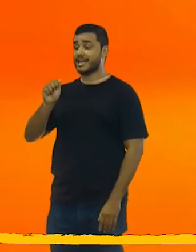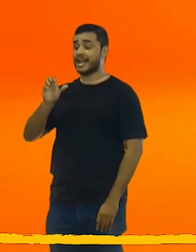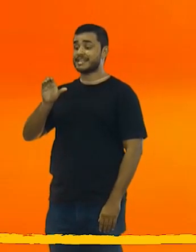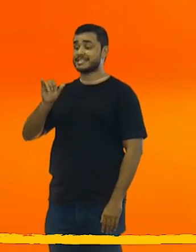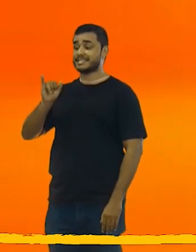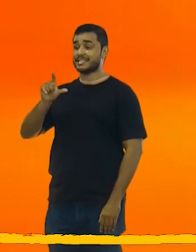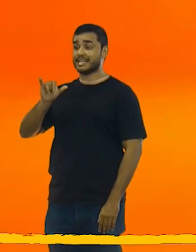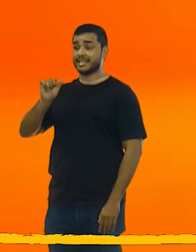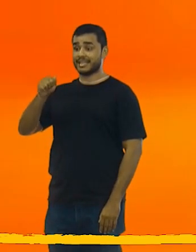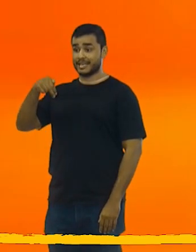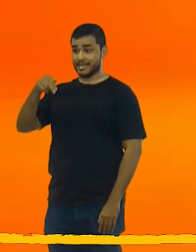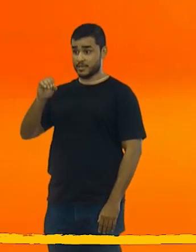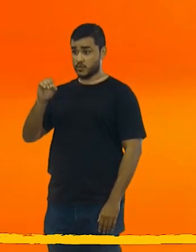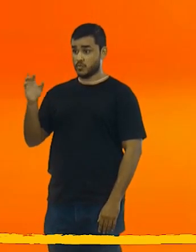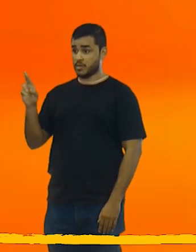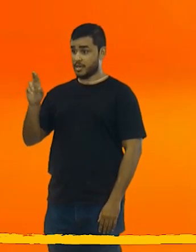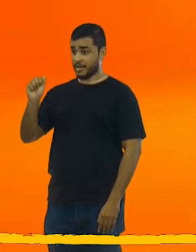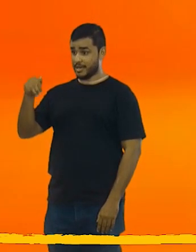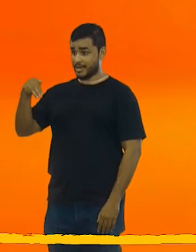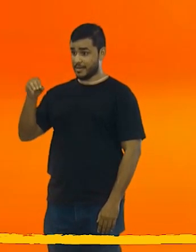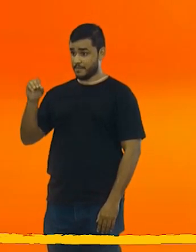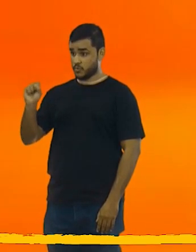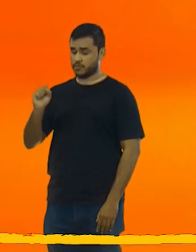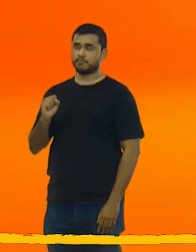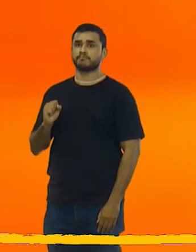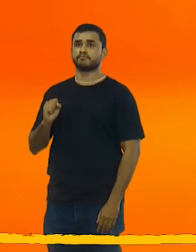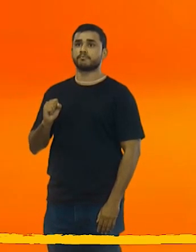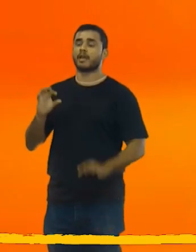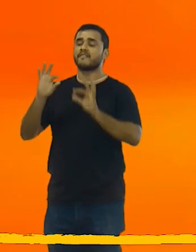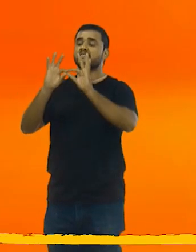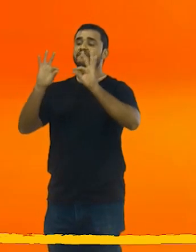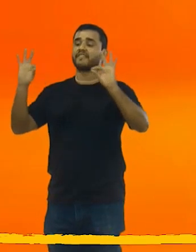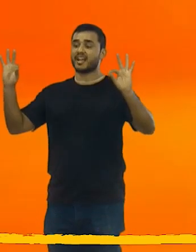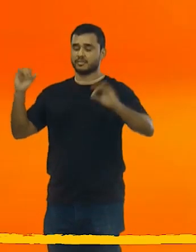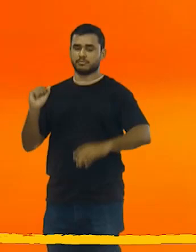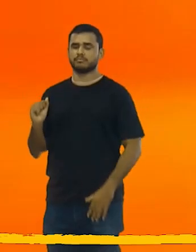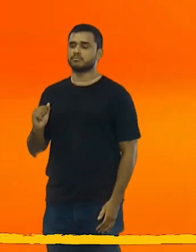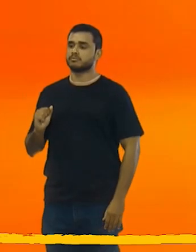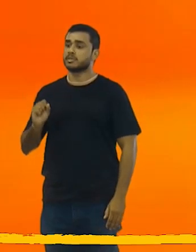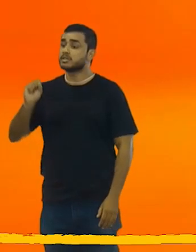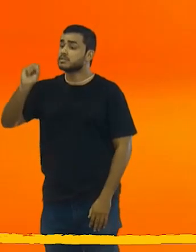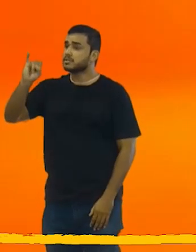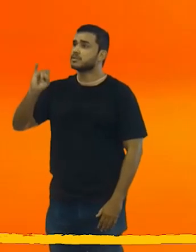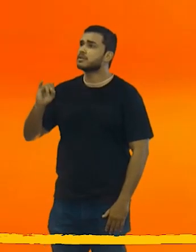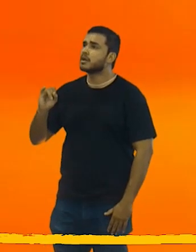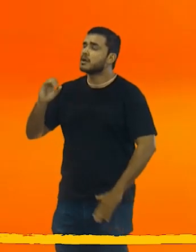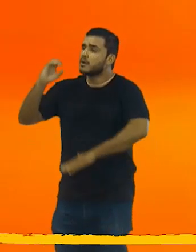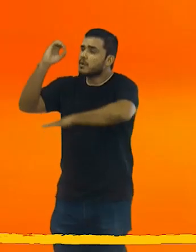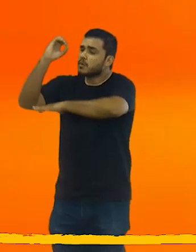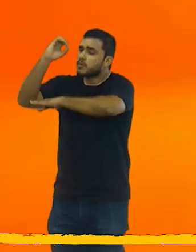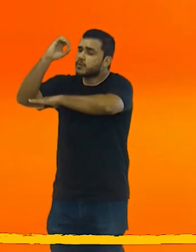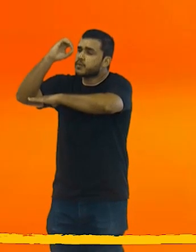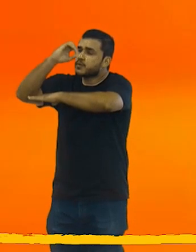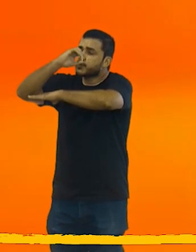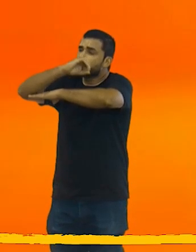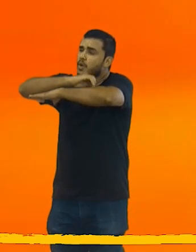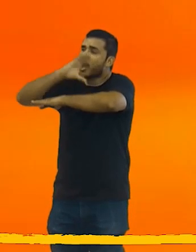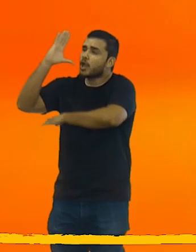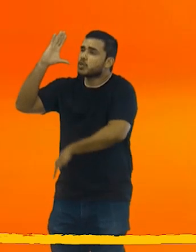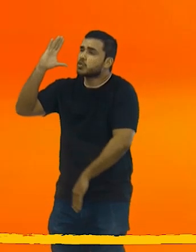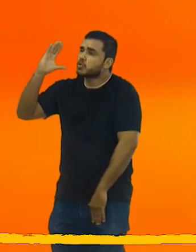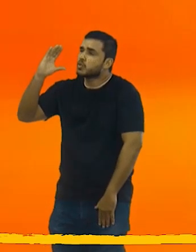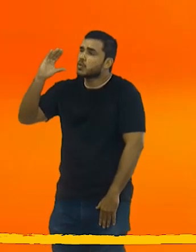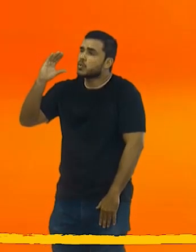Quando eu digo, a noite escura e fria chegou, eu estou